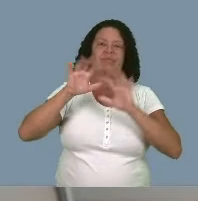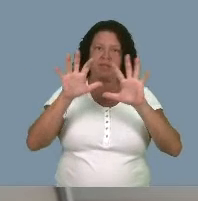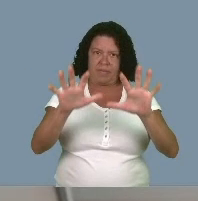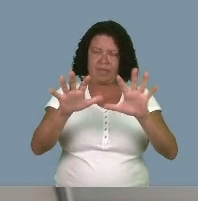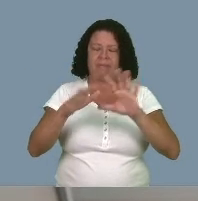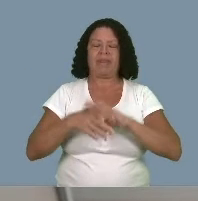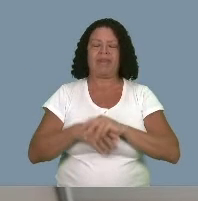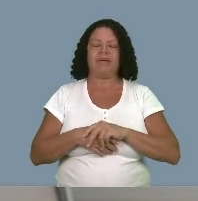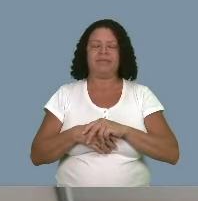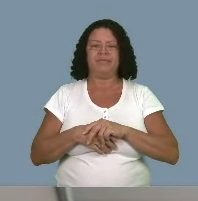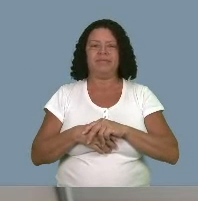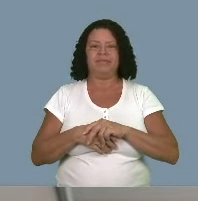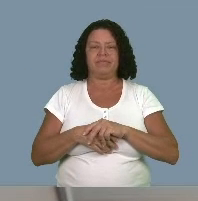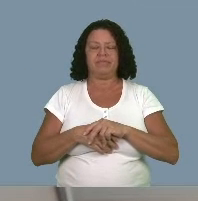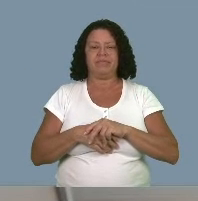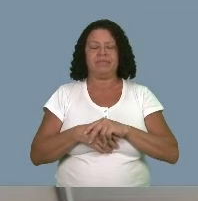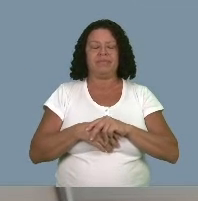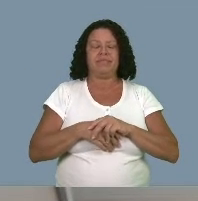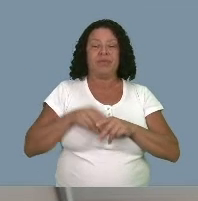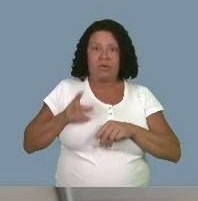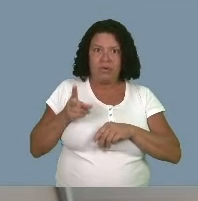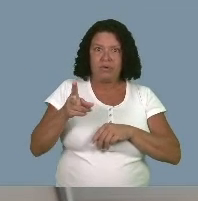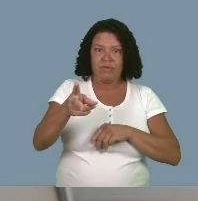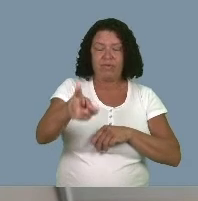então aqui na mensagem.